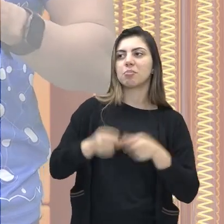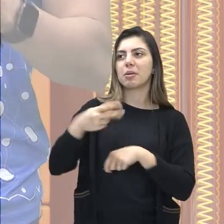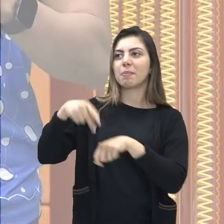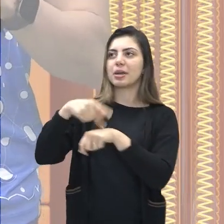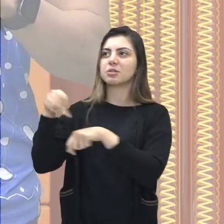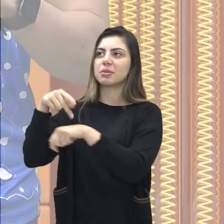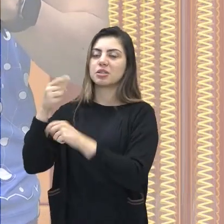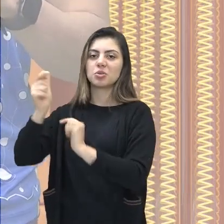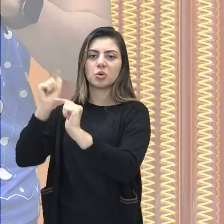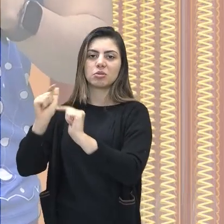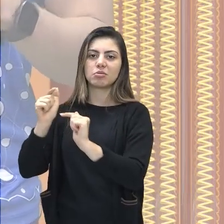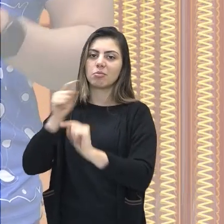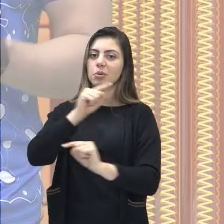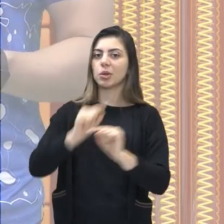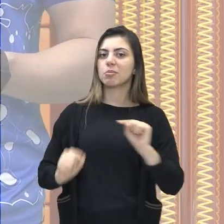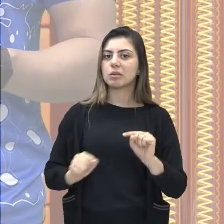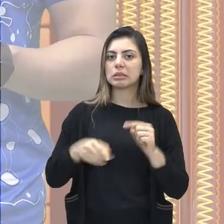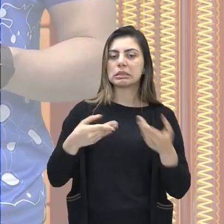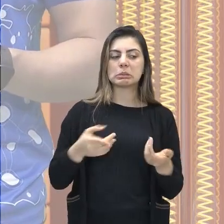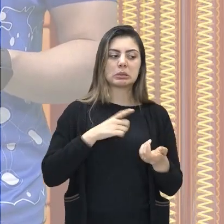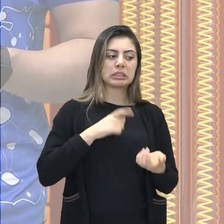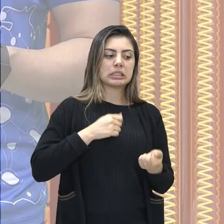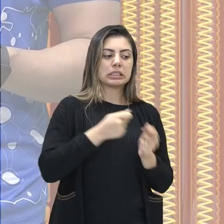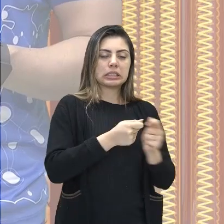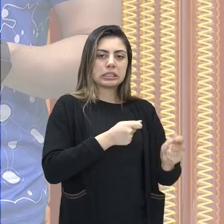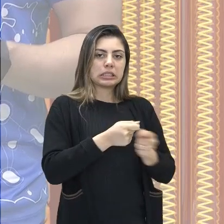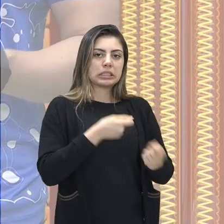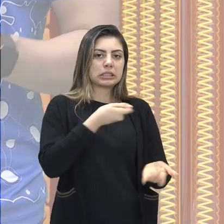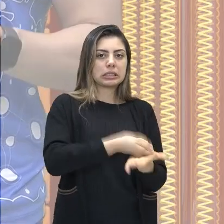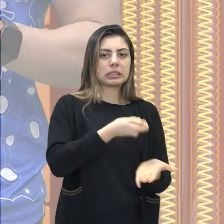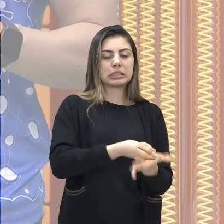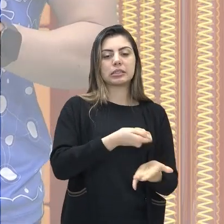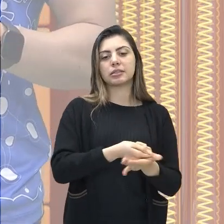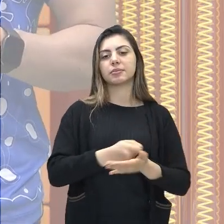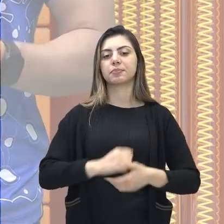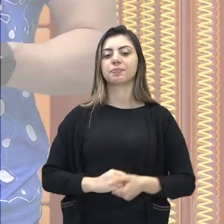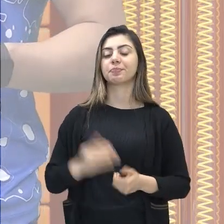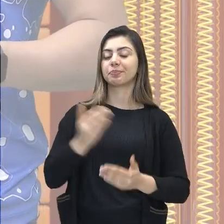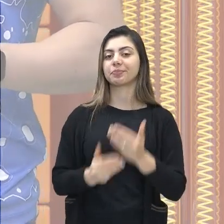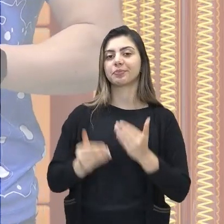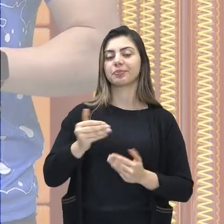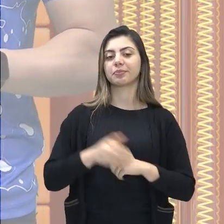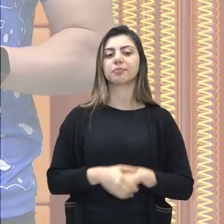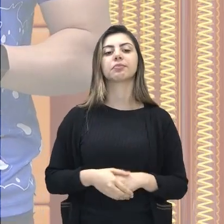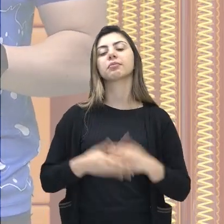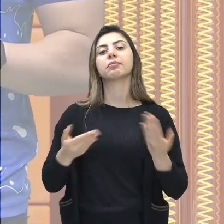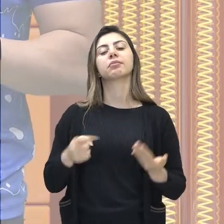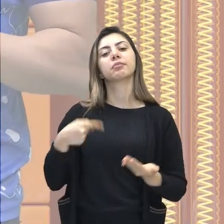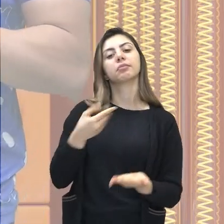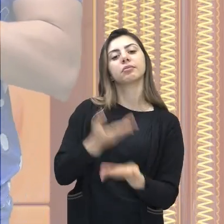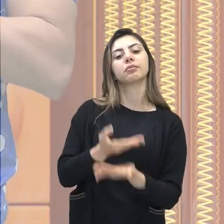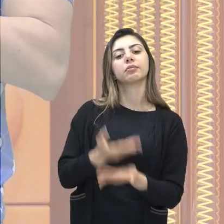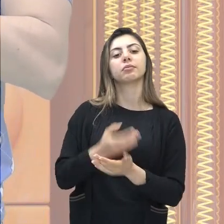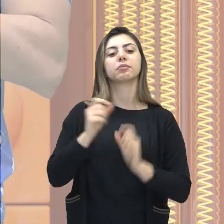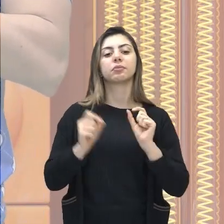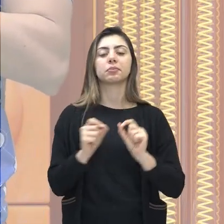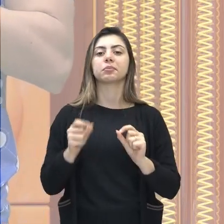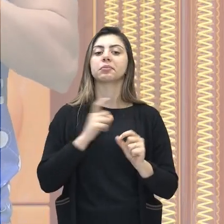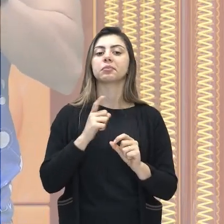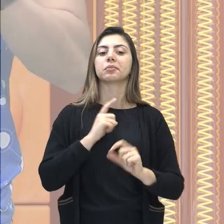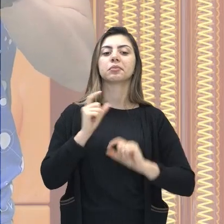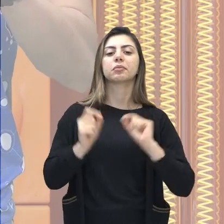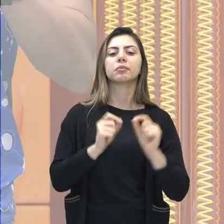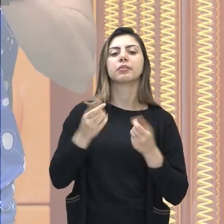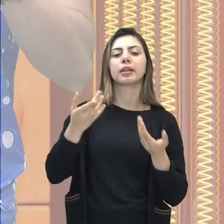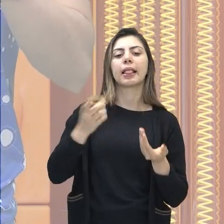metrópole. Então eles controlavam ali, olha, de uma forma bastante rígida, tá? Bem, dando continuidade, a gente vai verificar que nós temos também